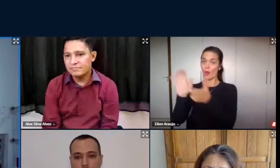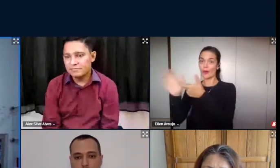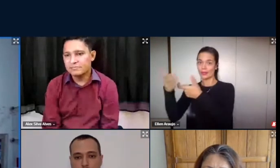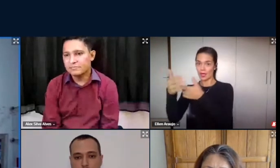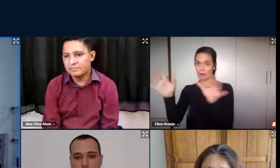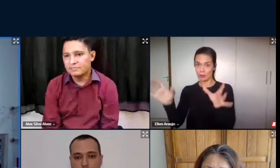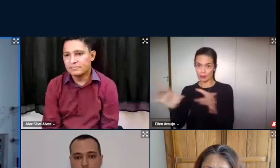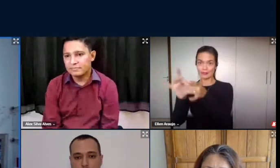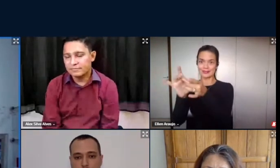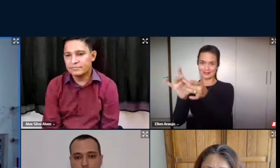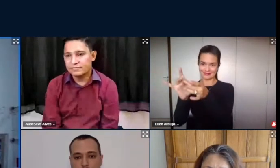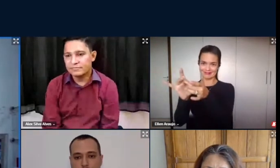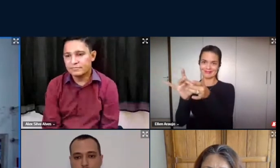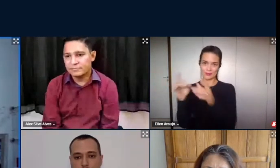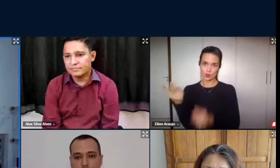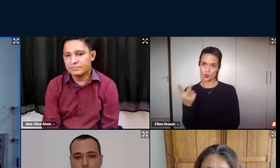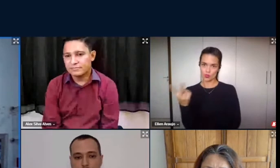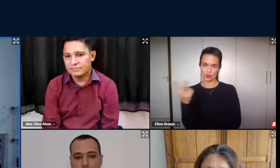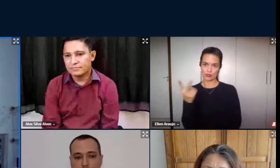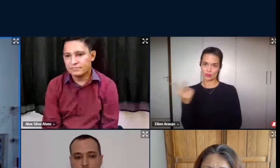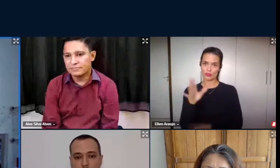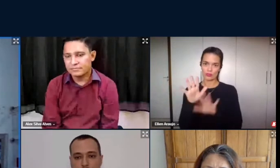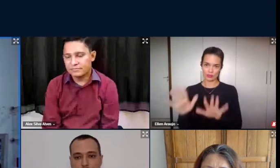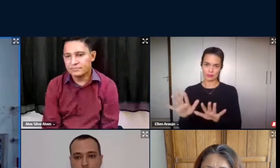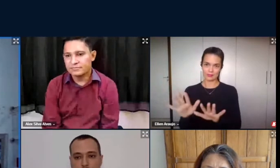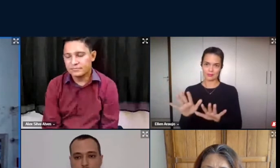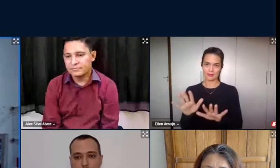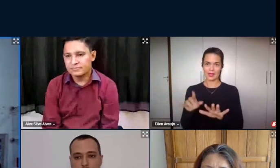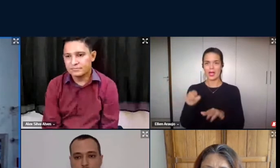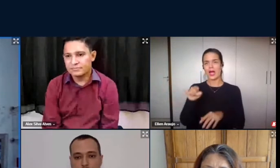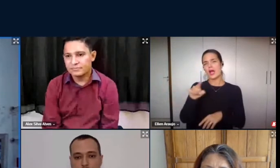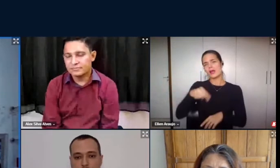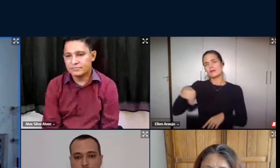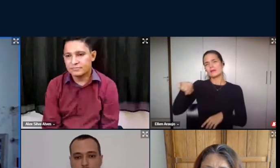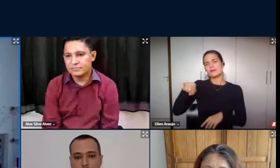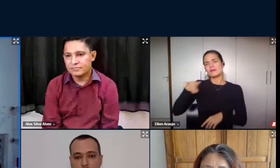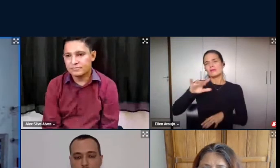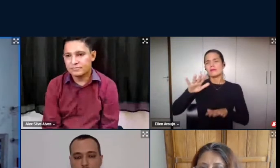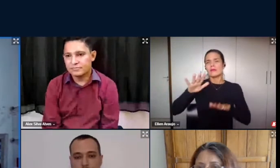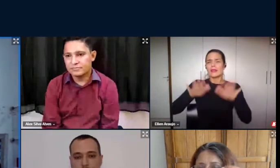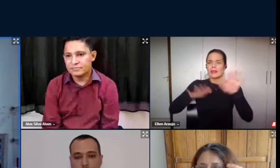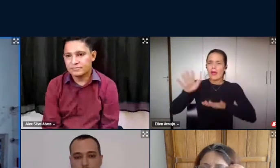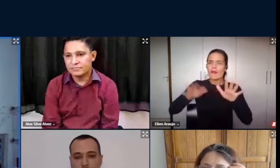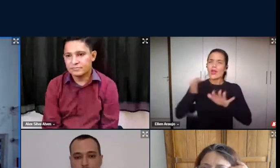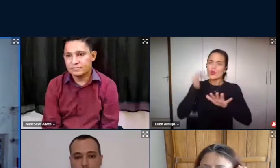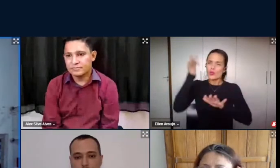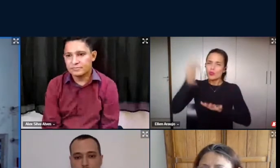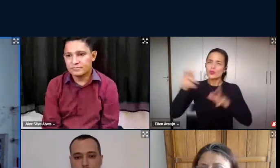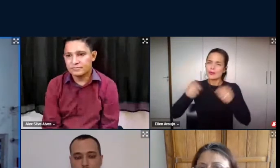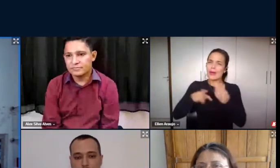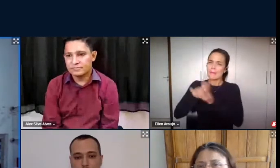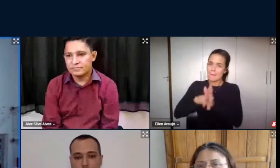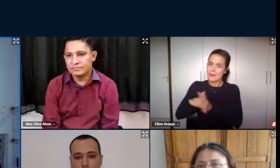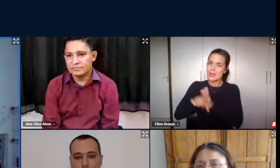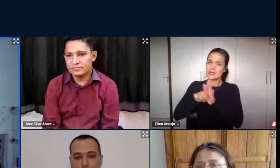estudamos a ambiguidade. Quem sabe mais tarde, quando a gente tiver um número reduzido, um número grande, e já temos, já é possível alguém que